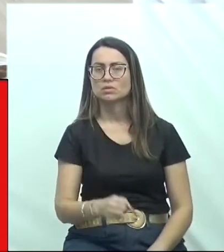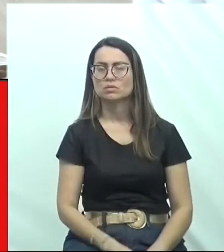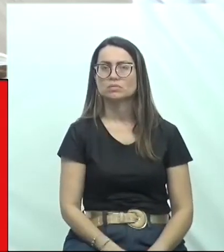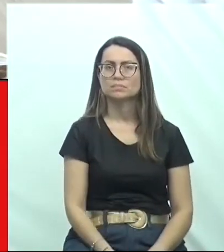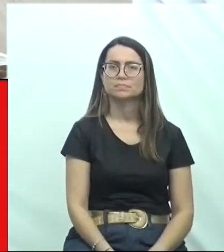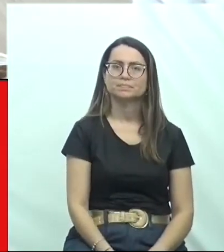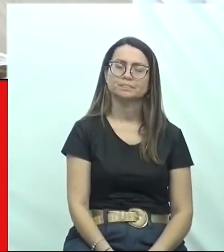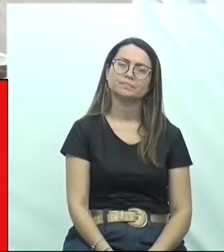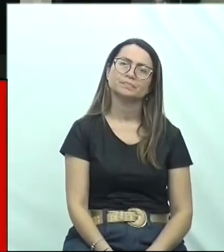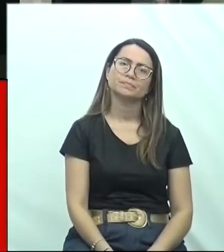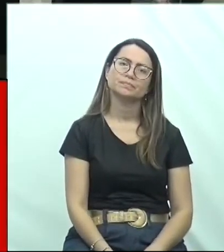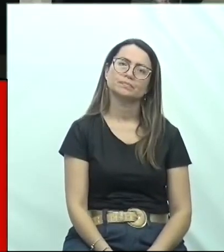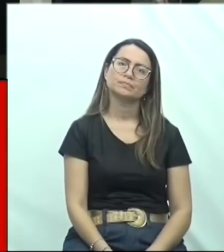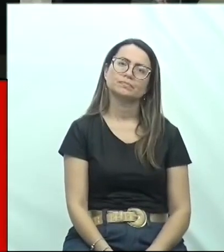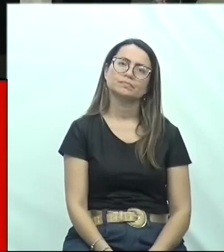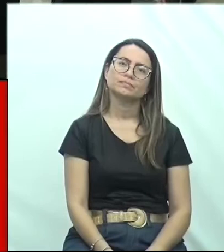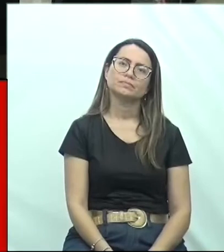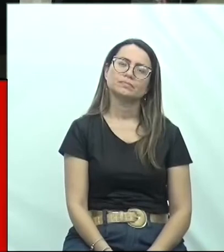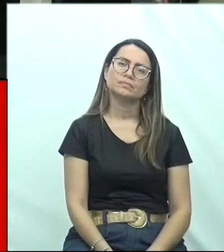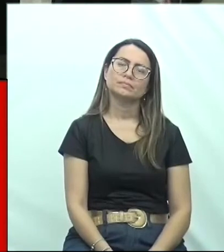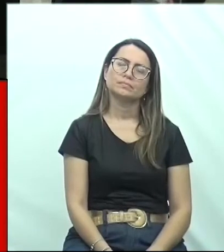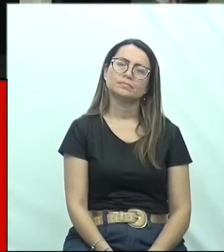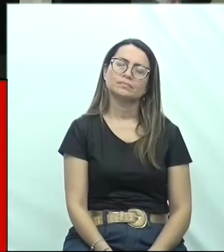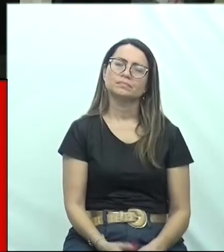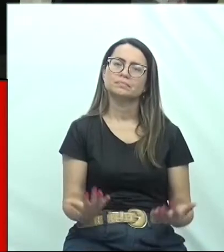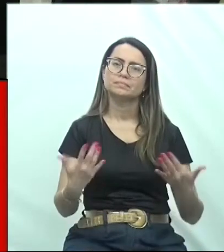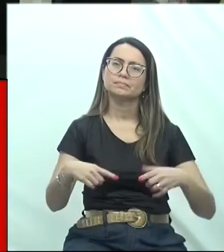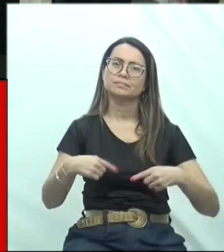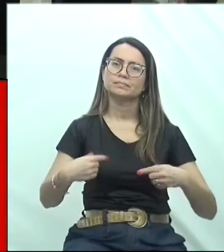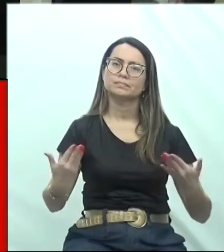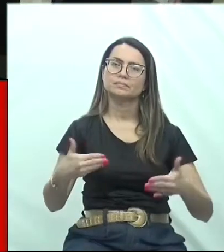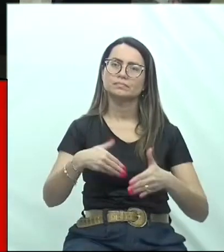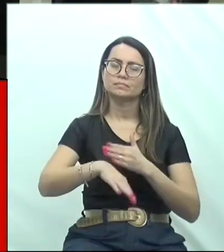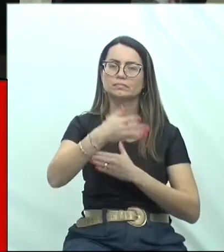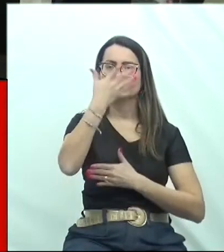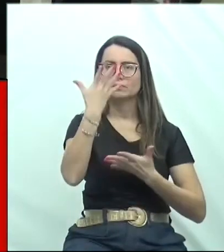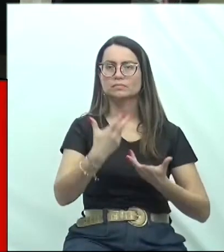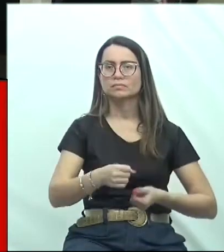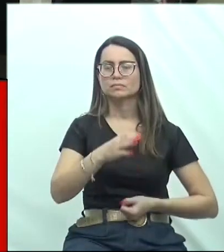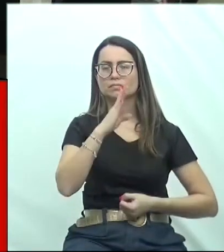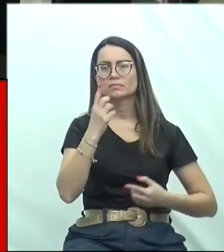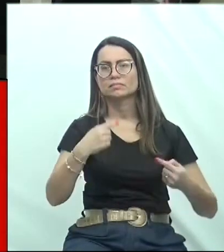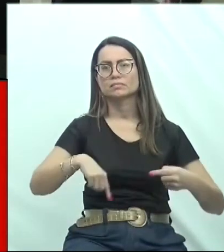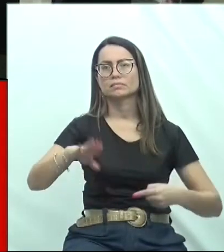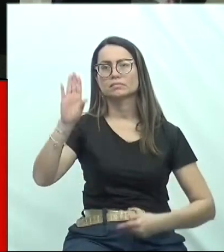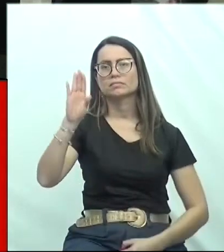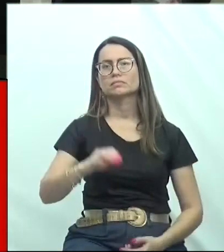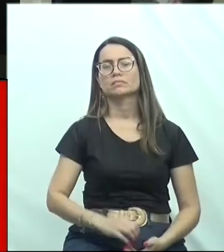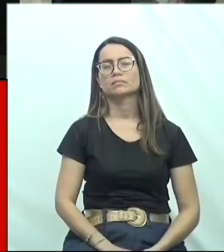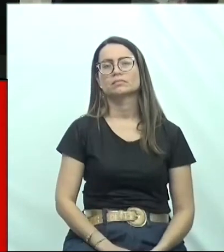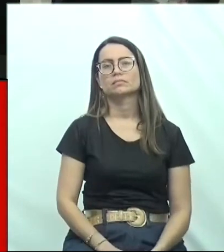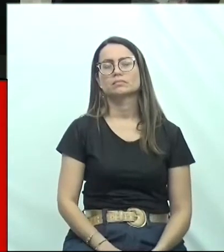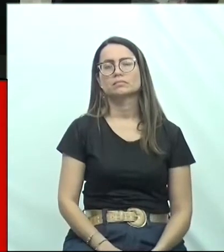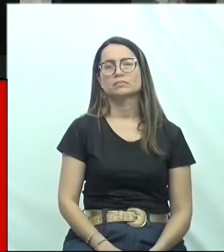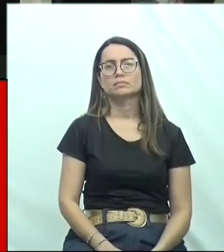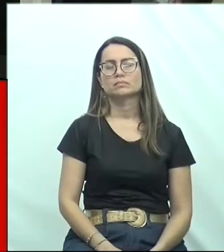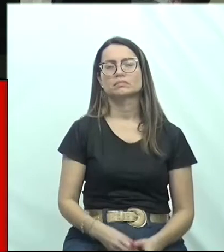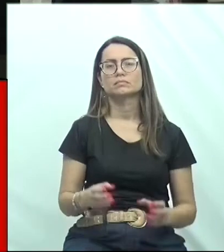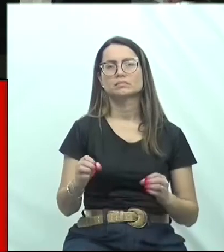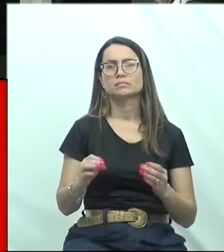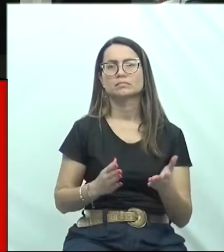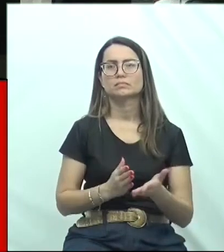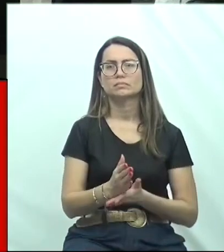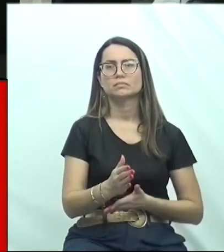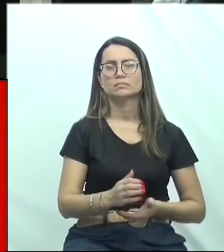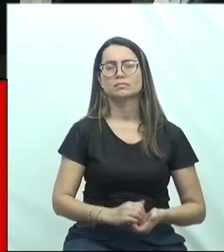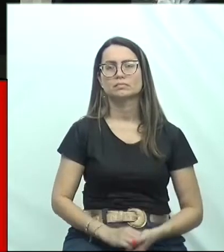7.238/2018. O requerimento está em discussão. Não havendo quem queira discutir, está em votação. Os favoráveis permaneçam como estão, os contrários se manifestem.